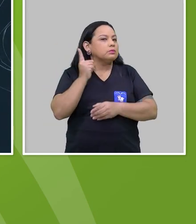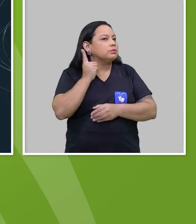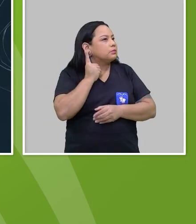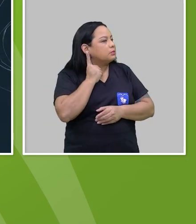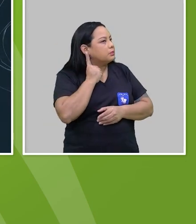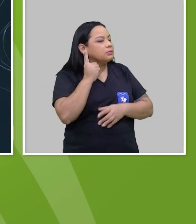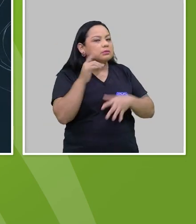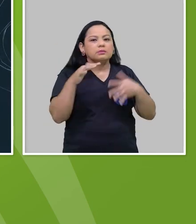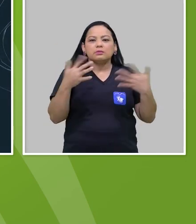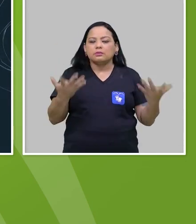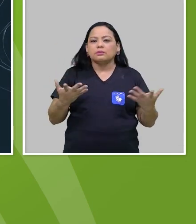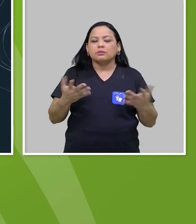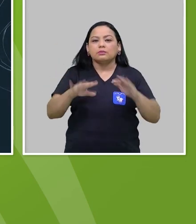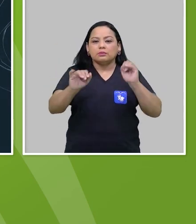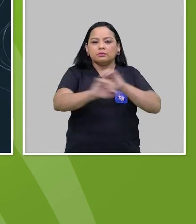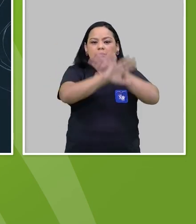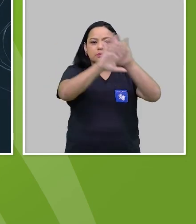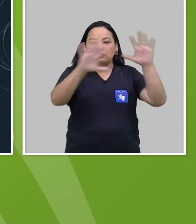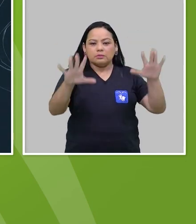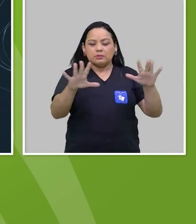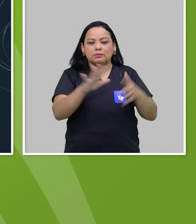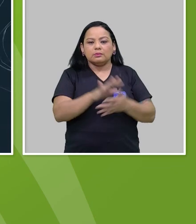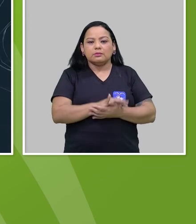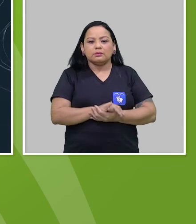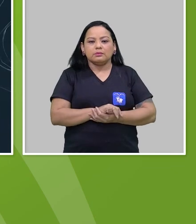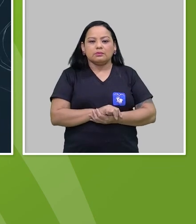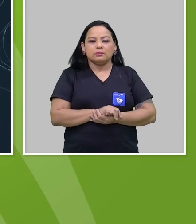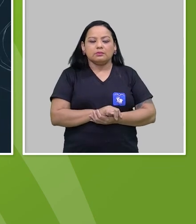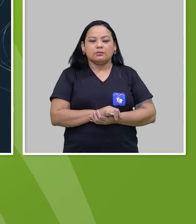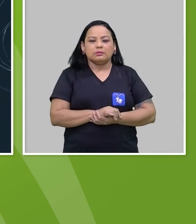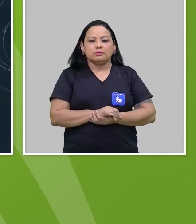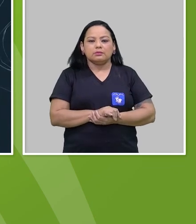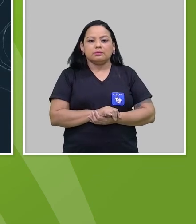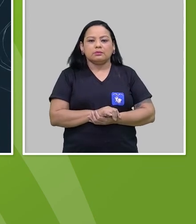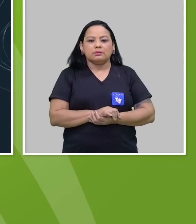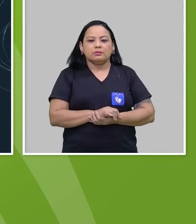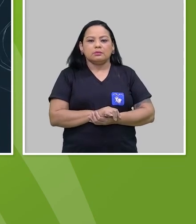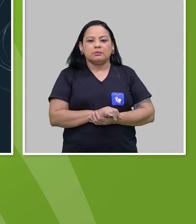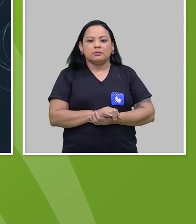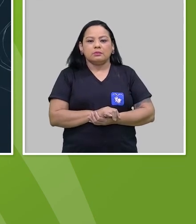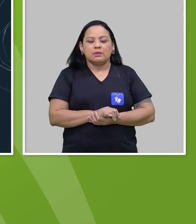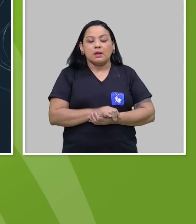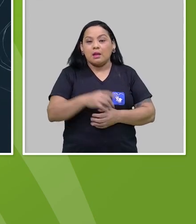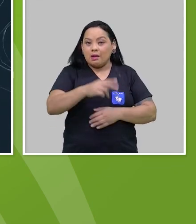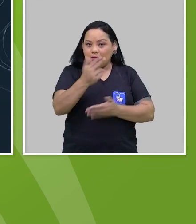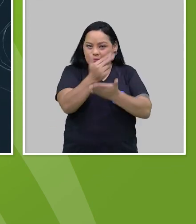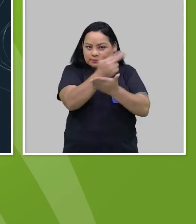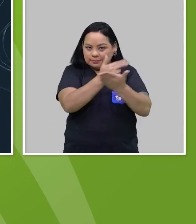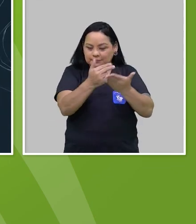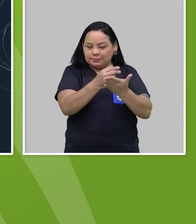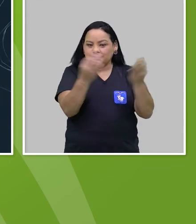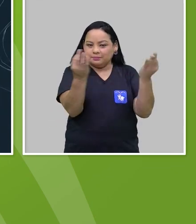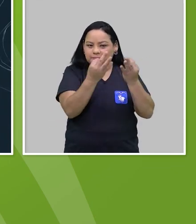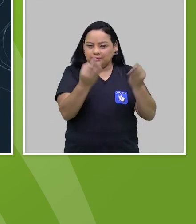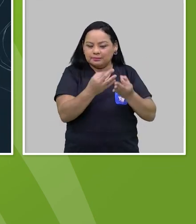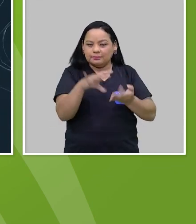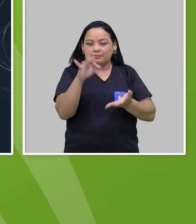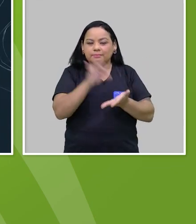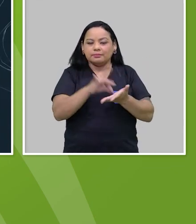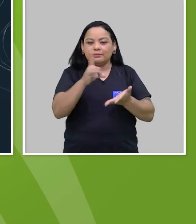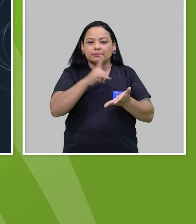Então, o ar, eu vou desenhar esse ar bem direitinho. Deixa eu desenhar esse ar bem direitinho. Eu tenho, na verdade,